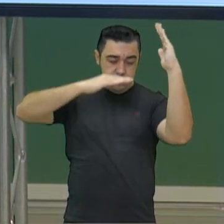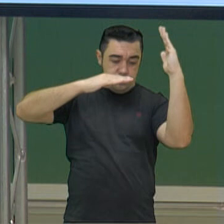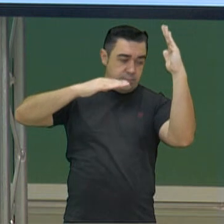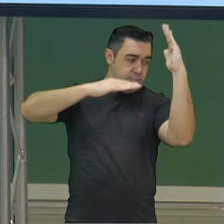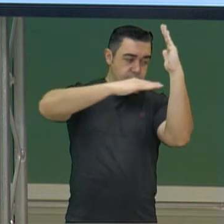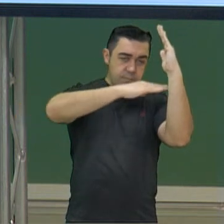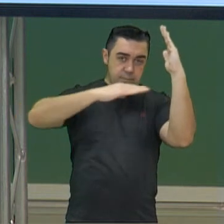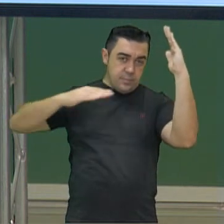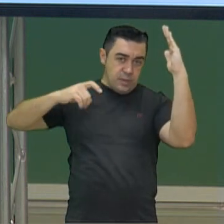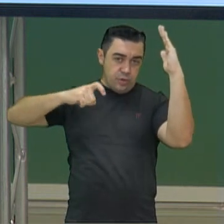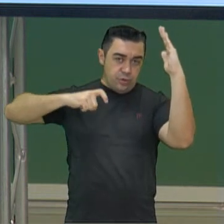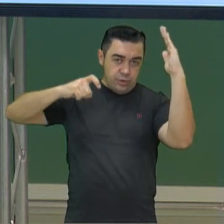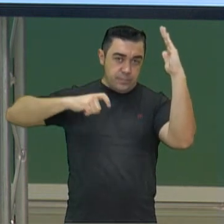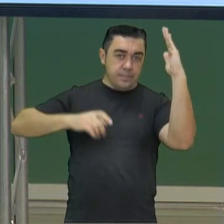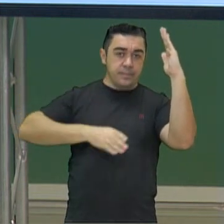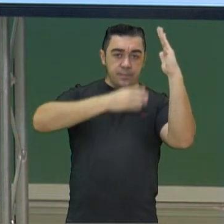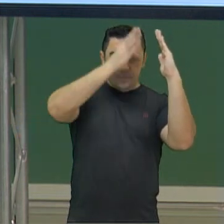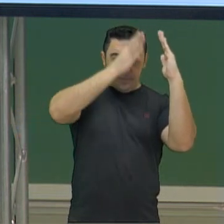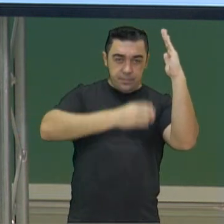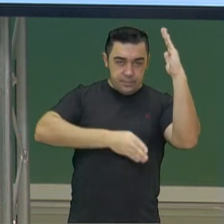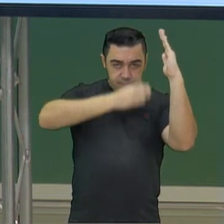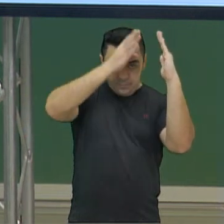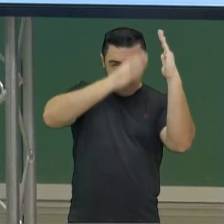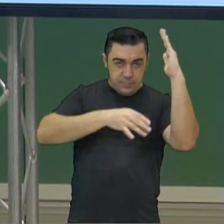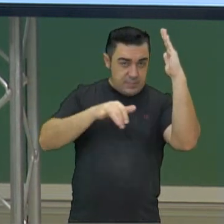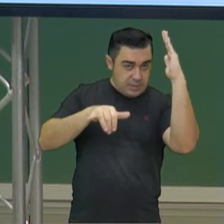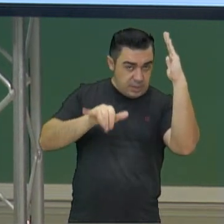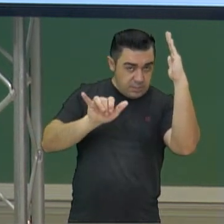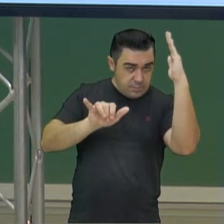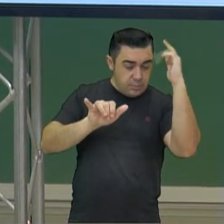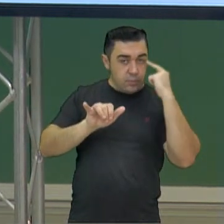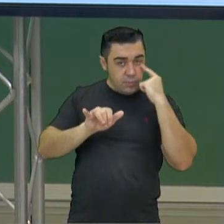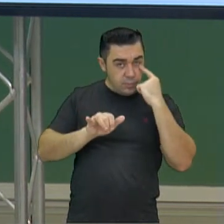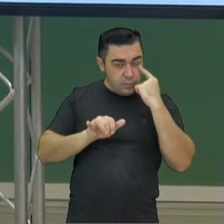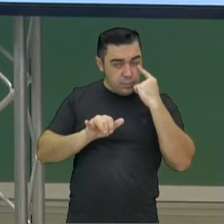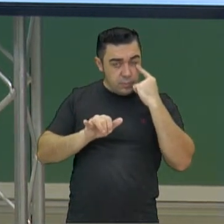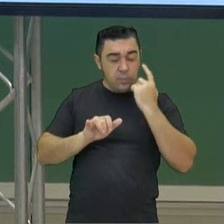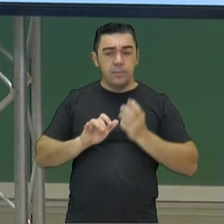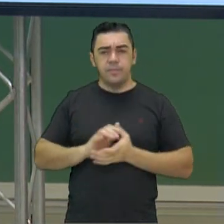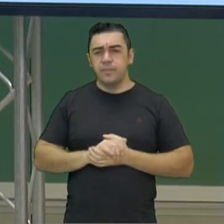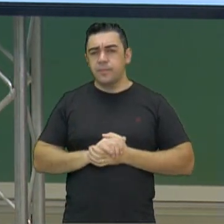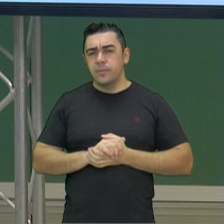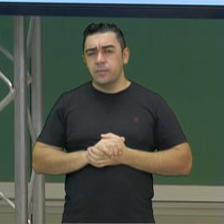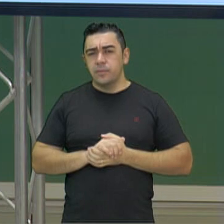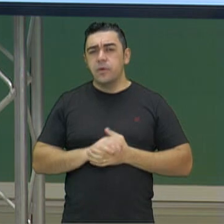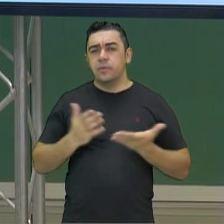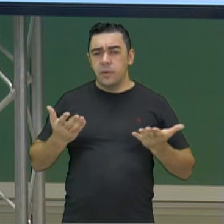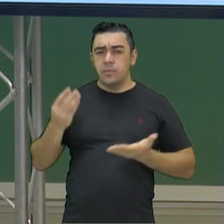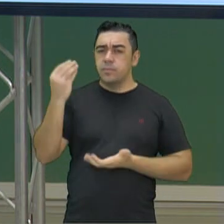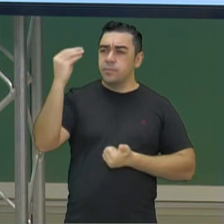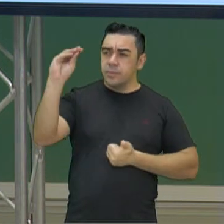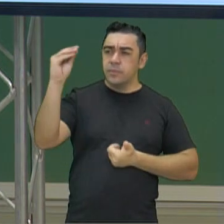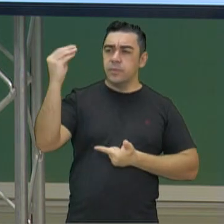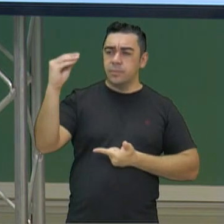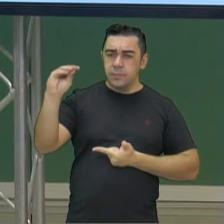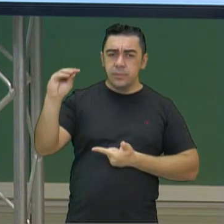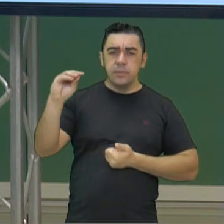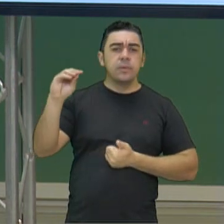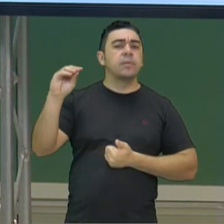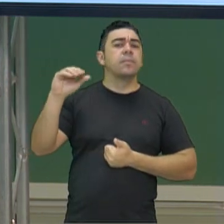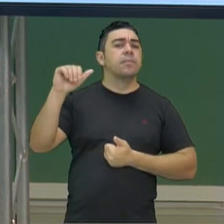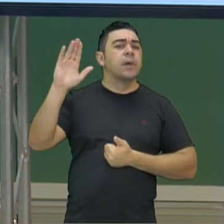X e o eixo menor paralelo ao eixo Y. Então, vamos completar aqui, ó. Qual que seria o